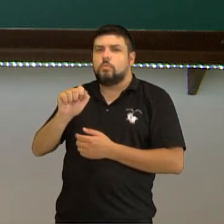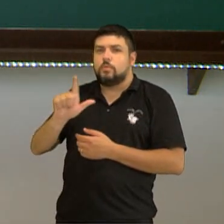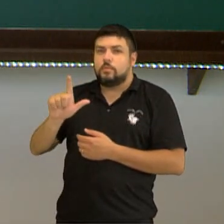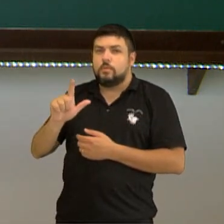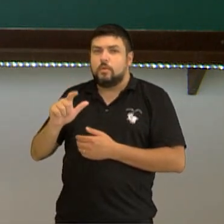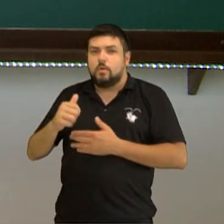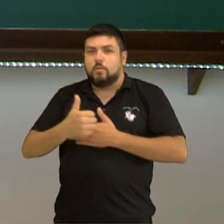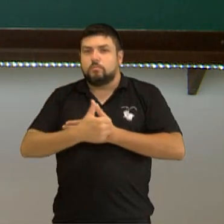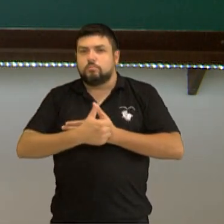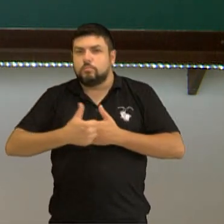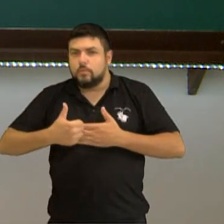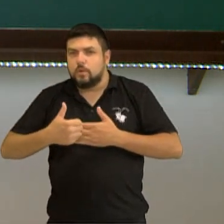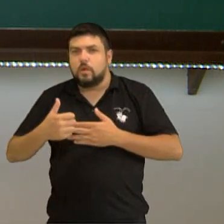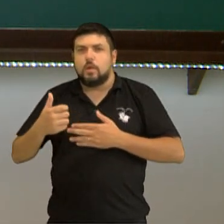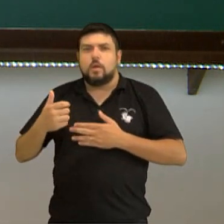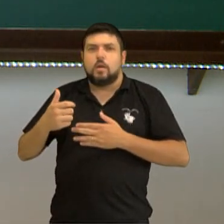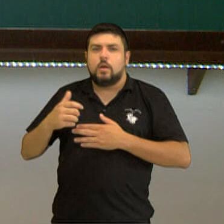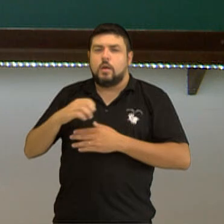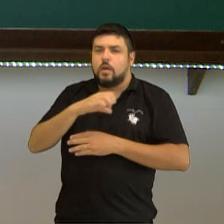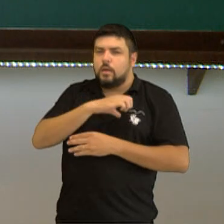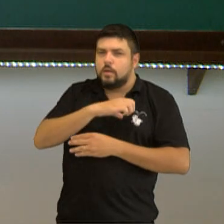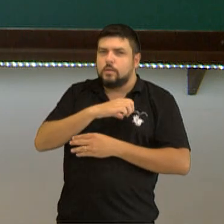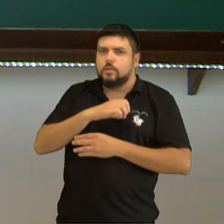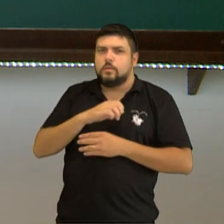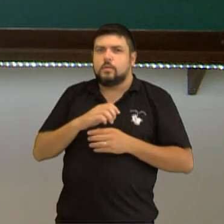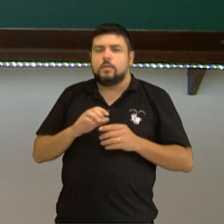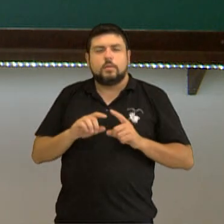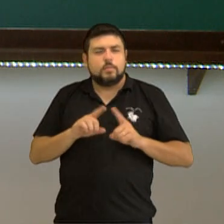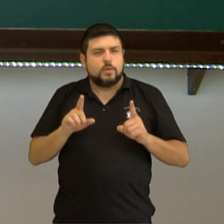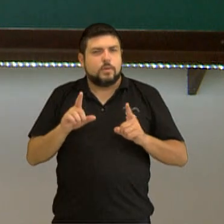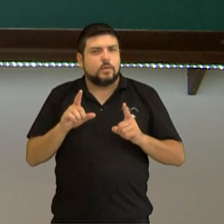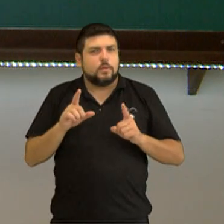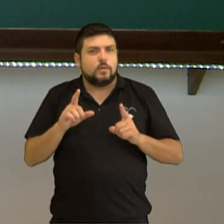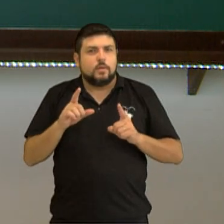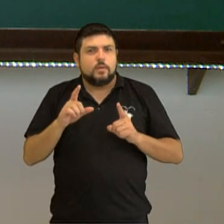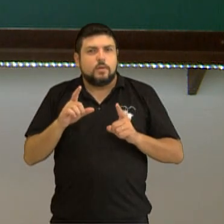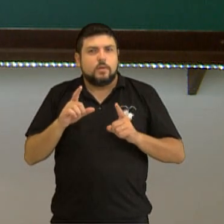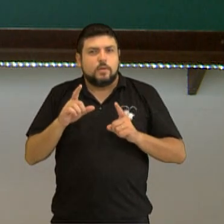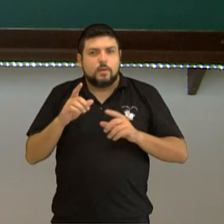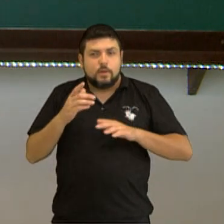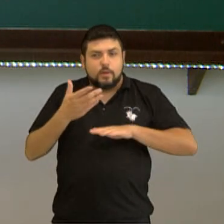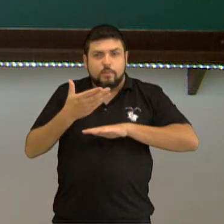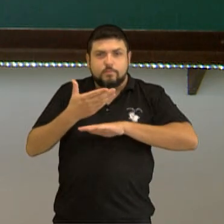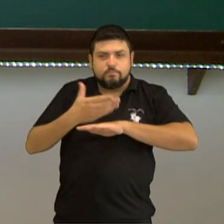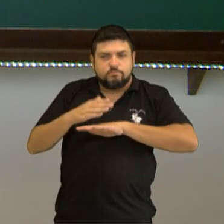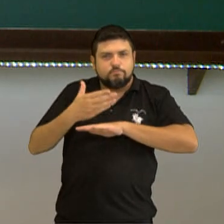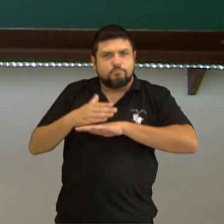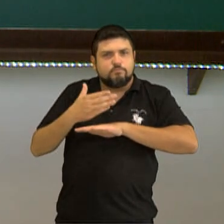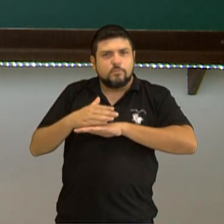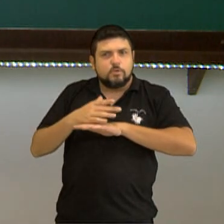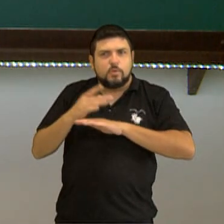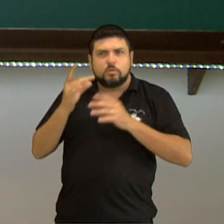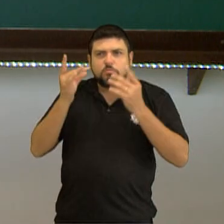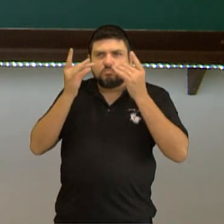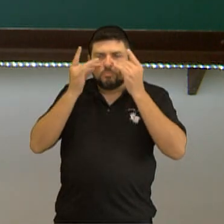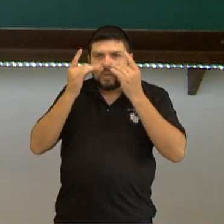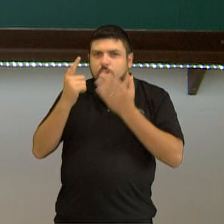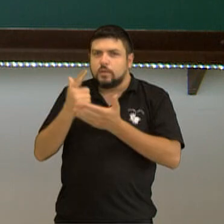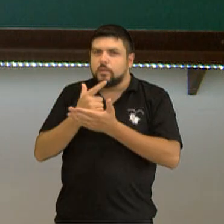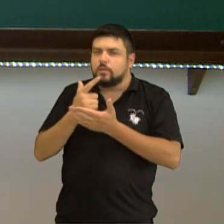isso por muito tempo, né? Mas o parâmetro prático dela acaba sendo aí bastante conduzido e é bastante